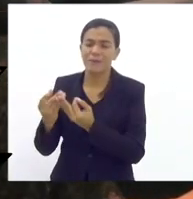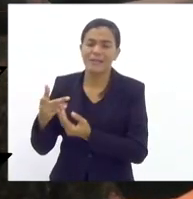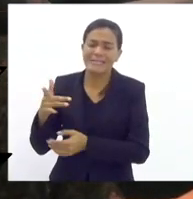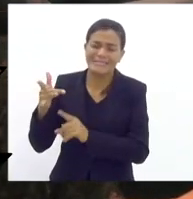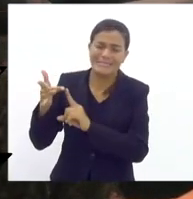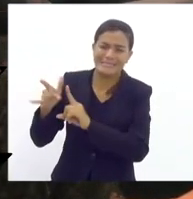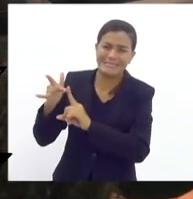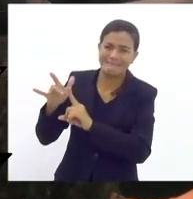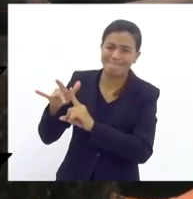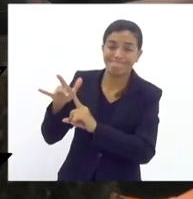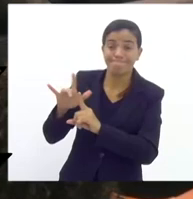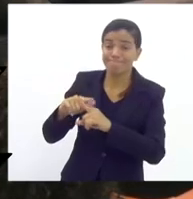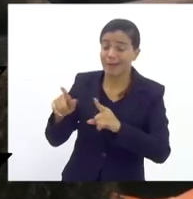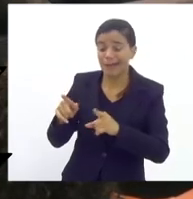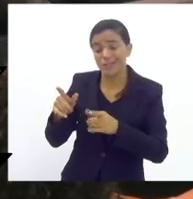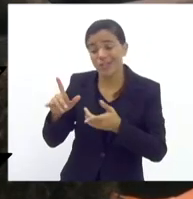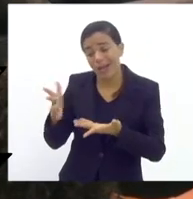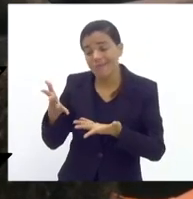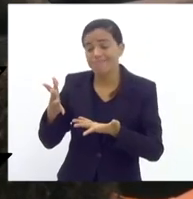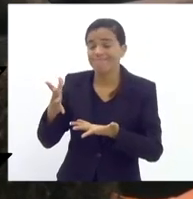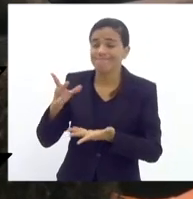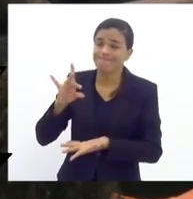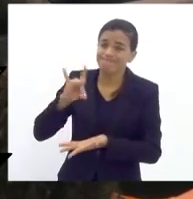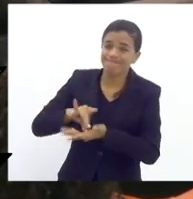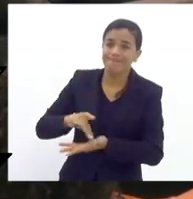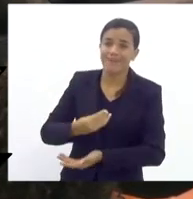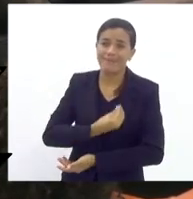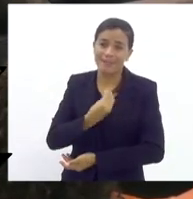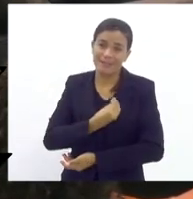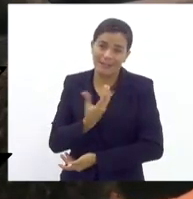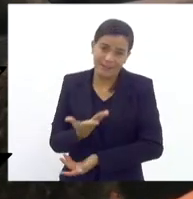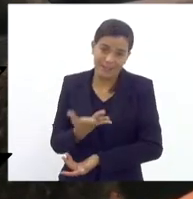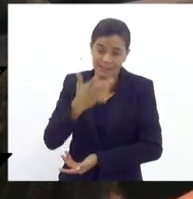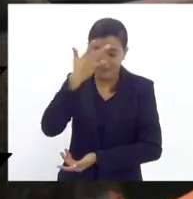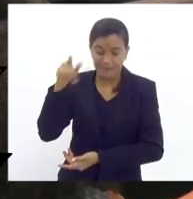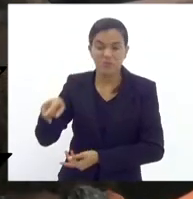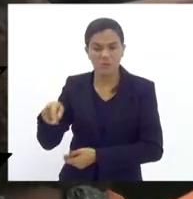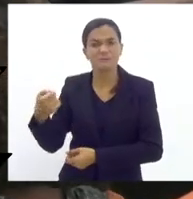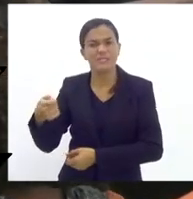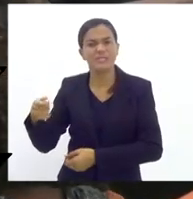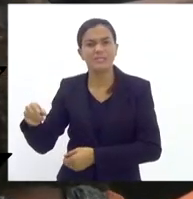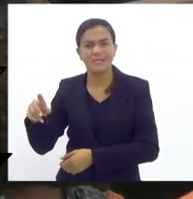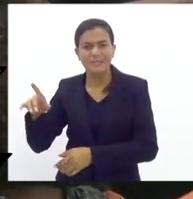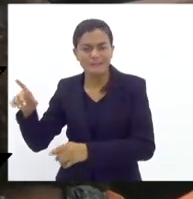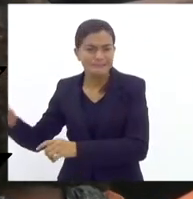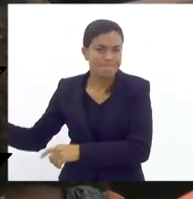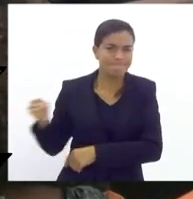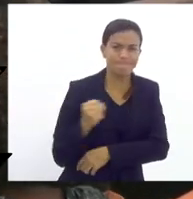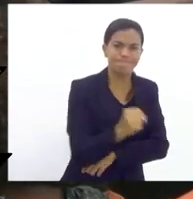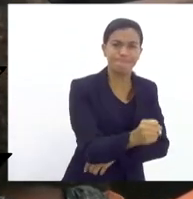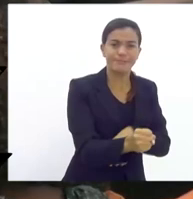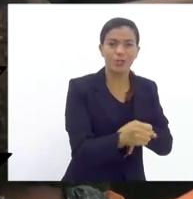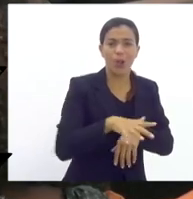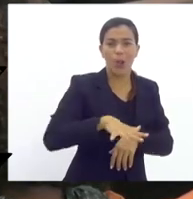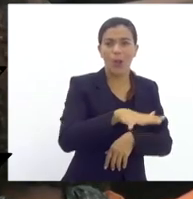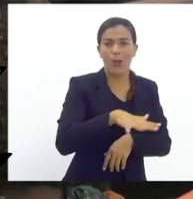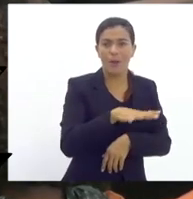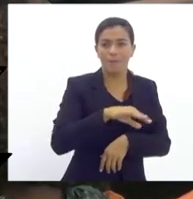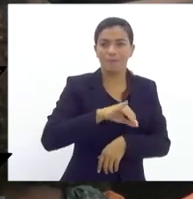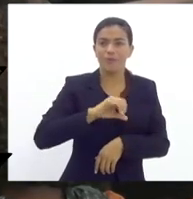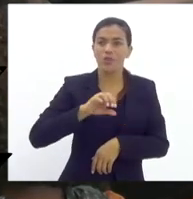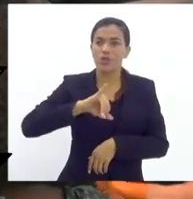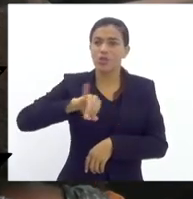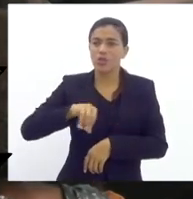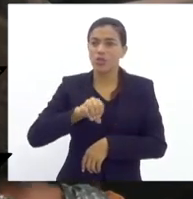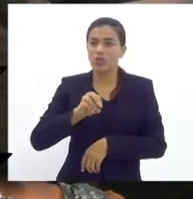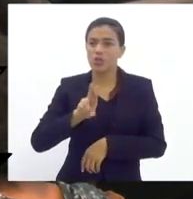estando nessa realidade Mônica é necessário que essas pessoas ocupem esse espaço é necessário que Seu Jorge esteja